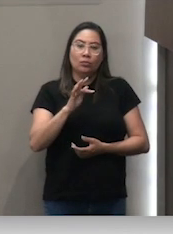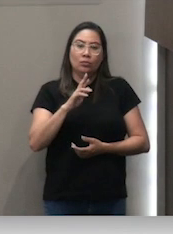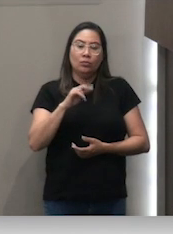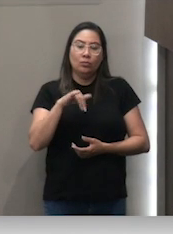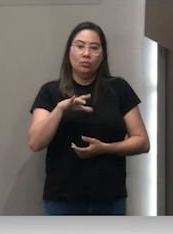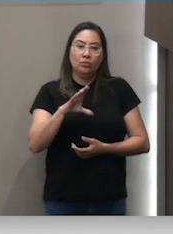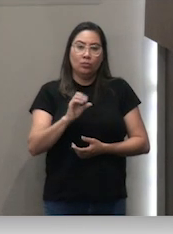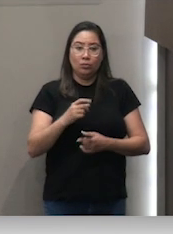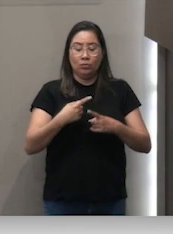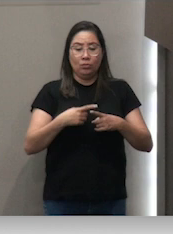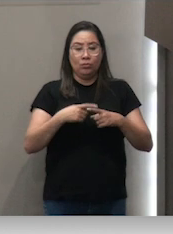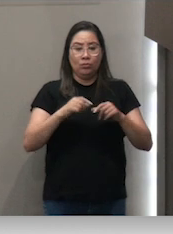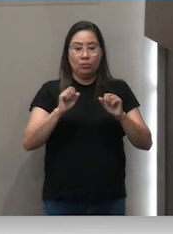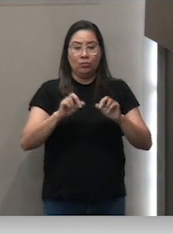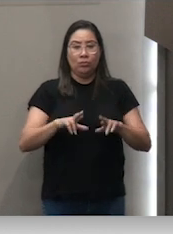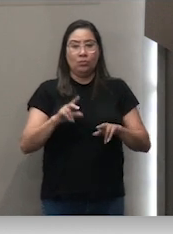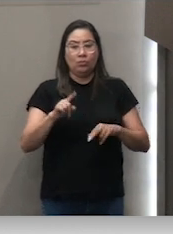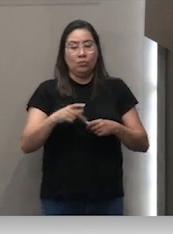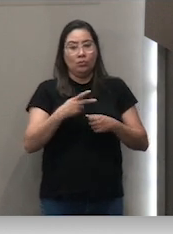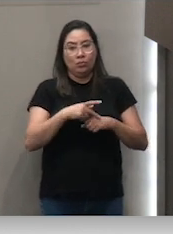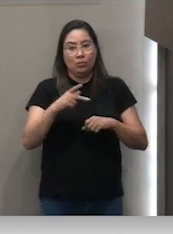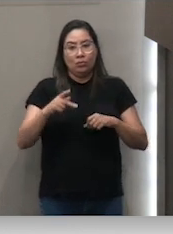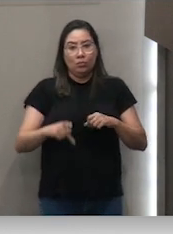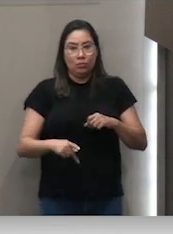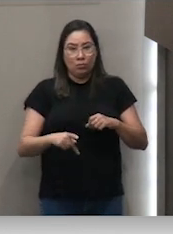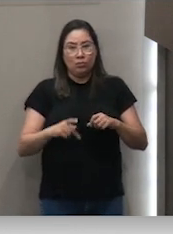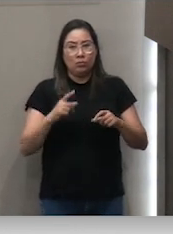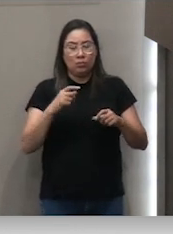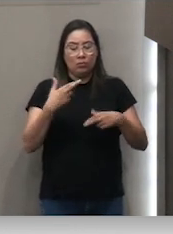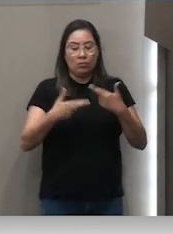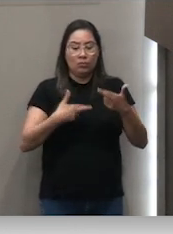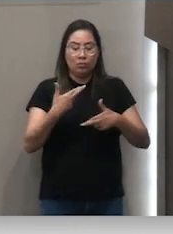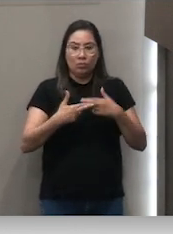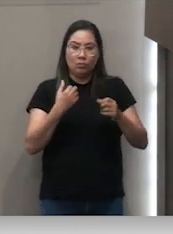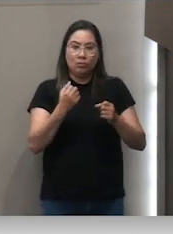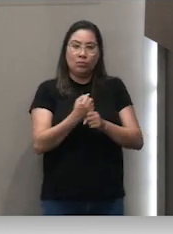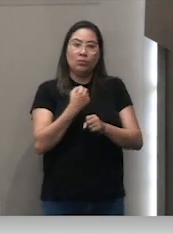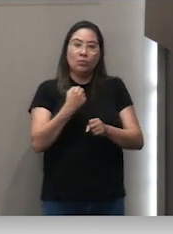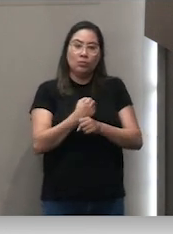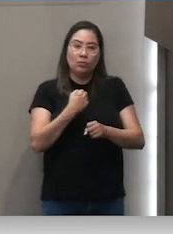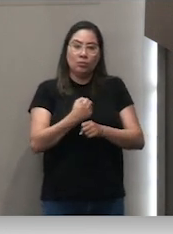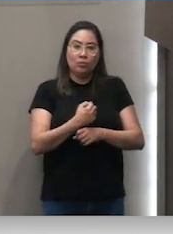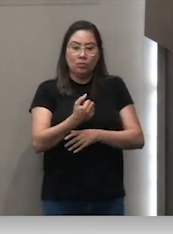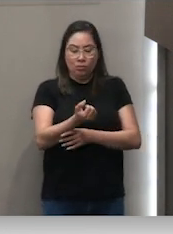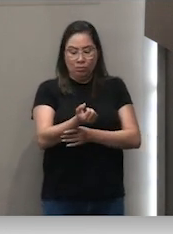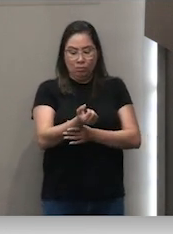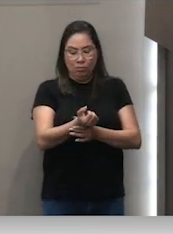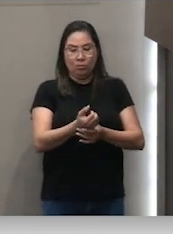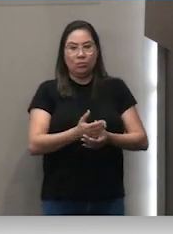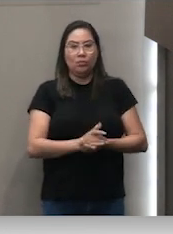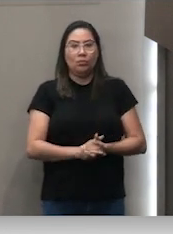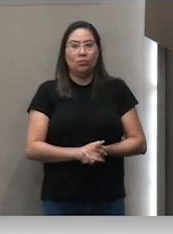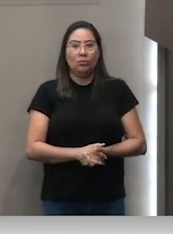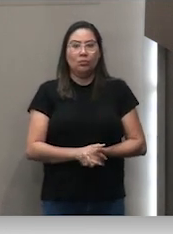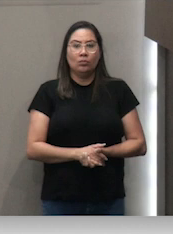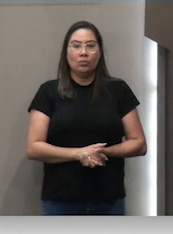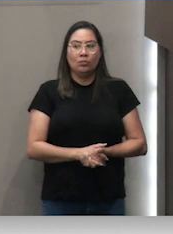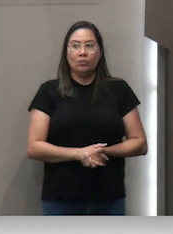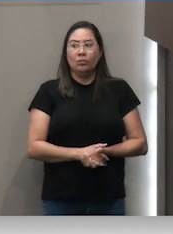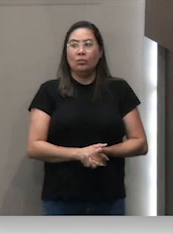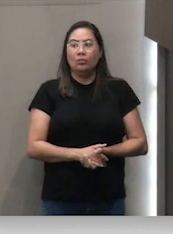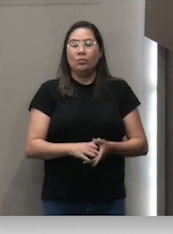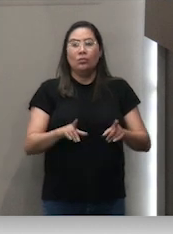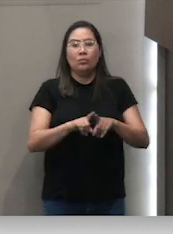área é do município, e as benfeitorias vão sair bem mais em conta do que comprar toda aquela área. Né? Tivemos